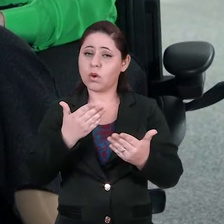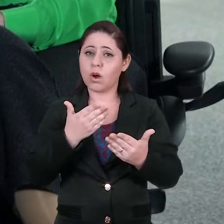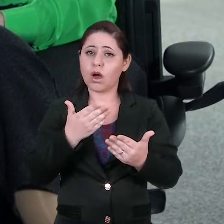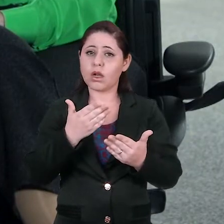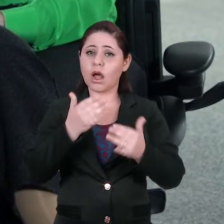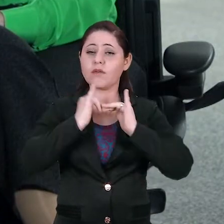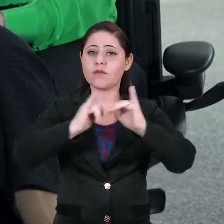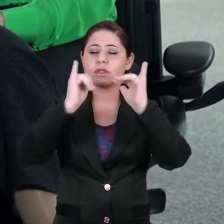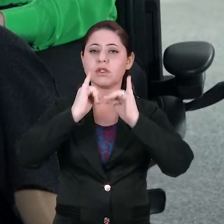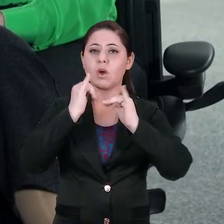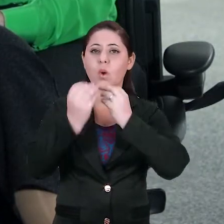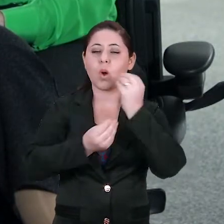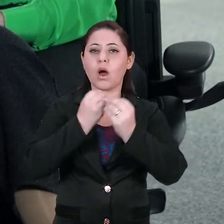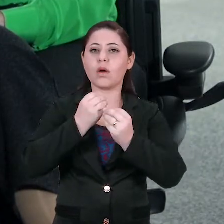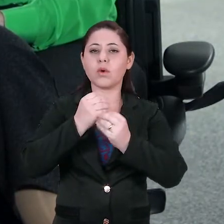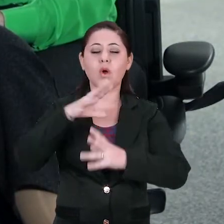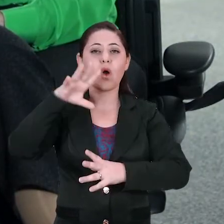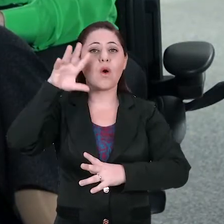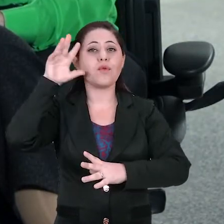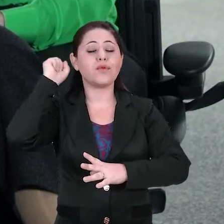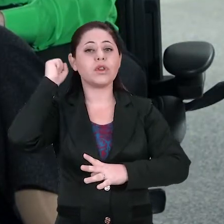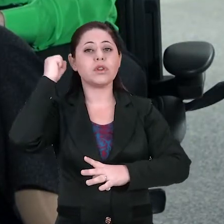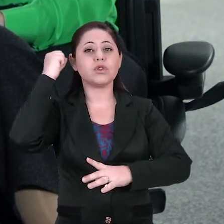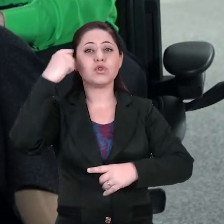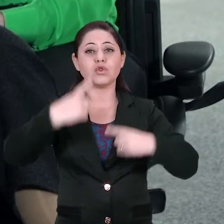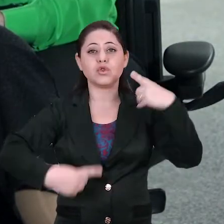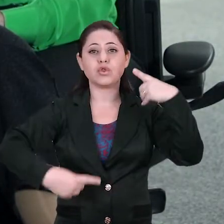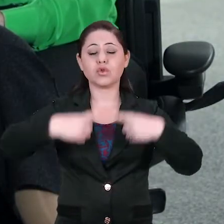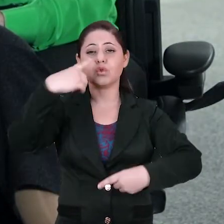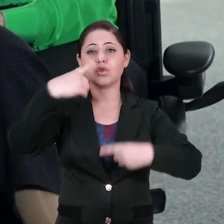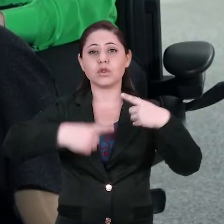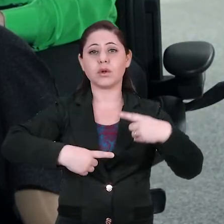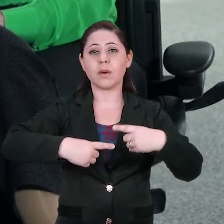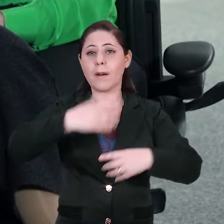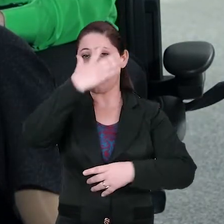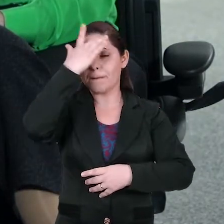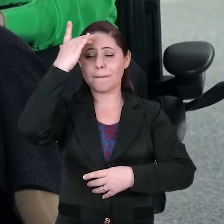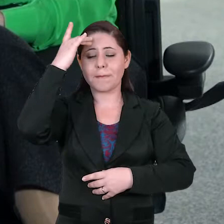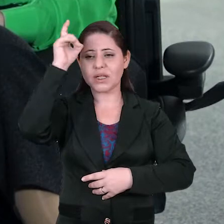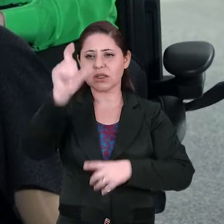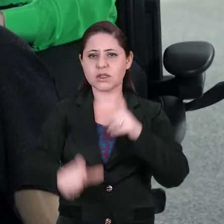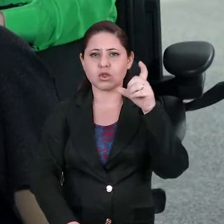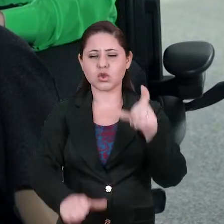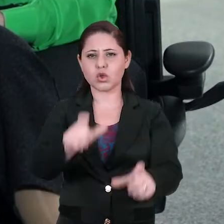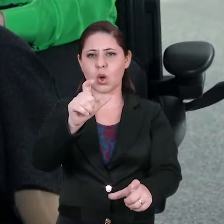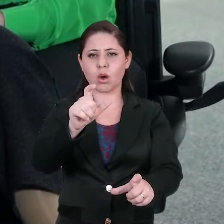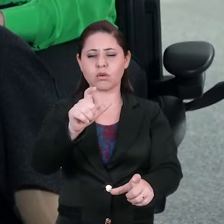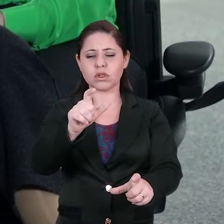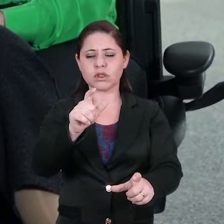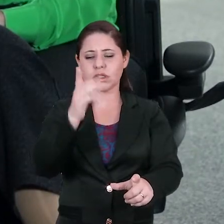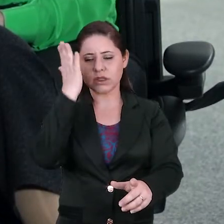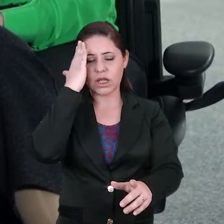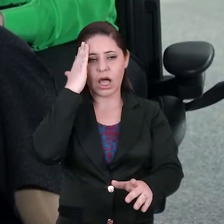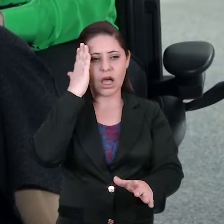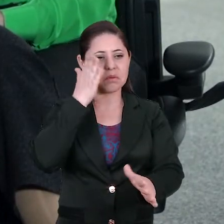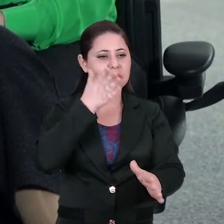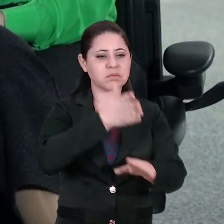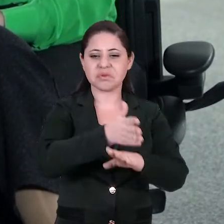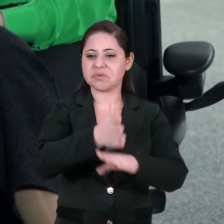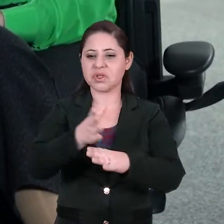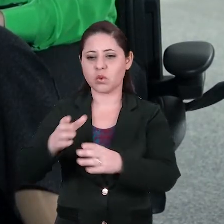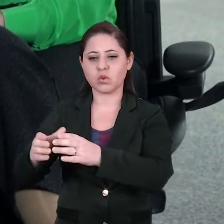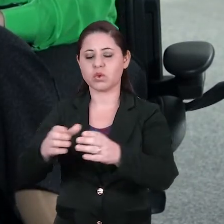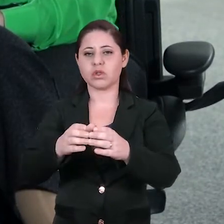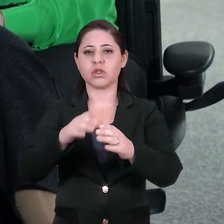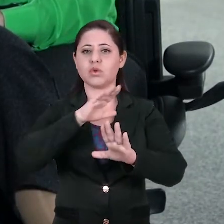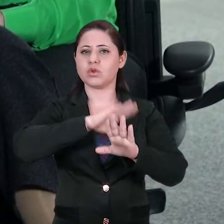a respeito da capacidade de ouvir o outro, de dialogar, já que você é uma pessoa que transita em tudo quanto é área, todas as